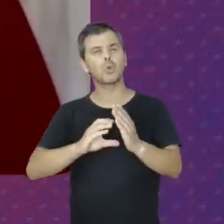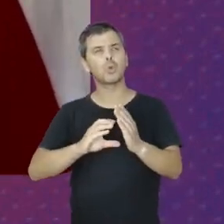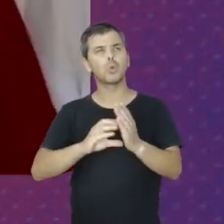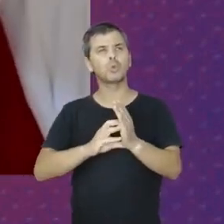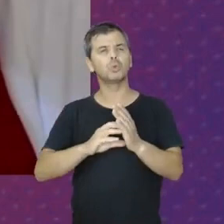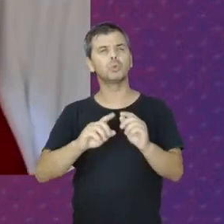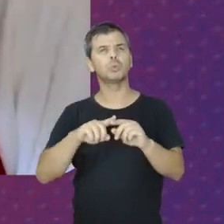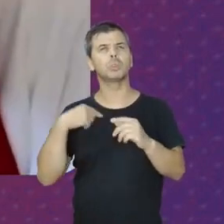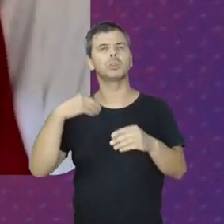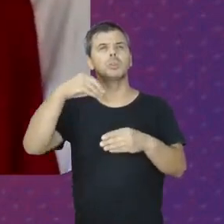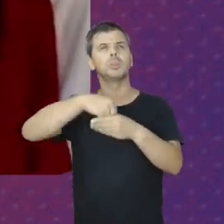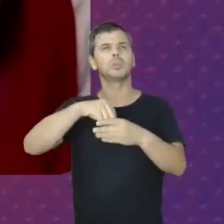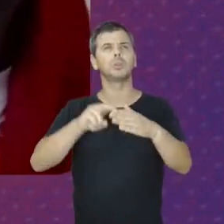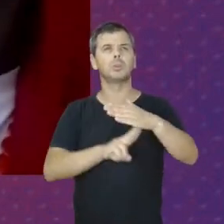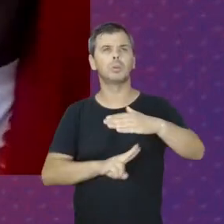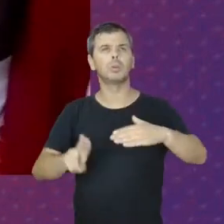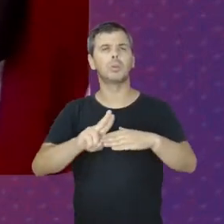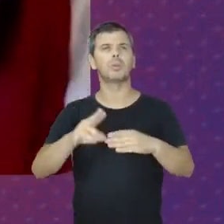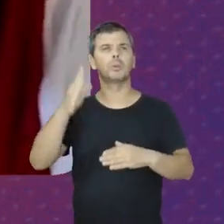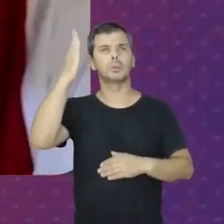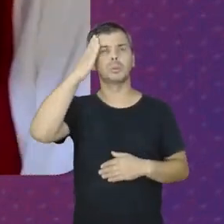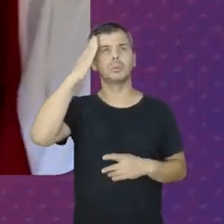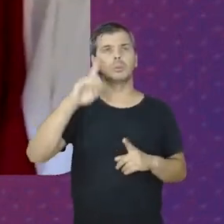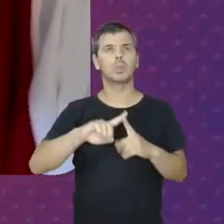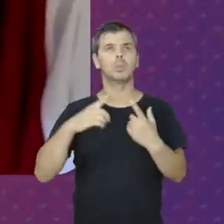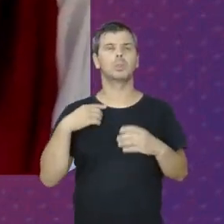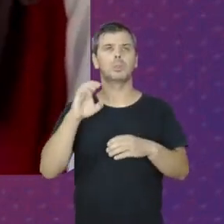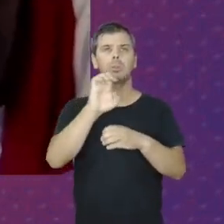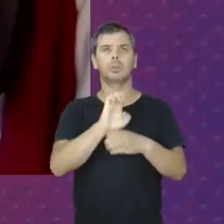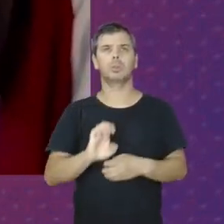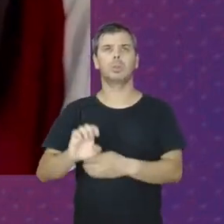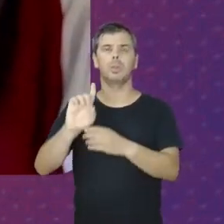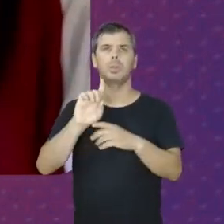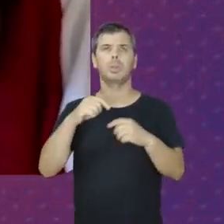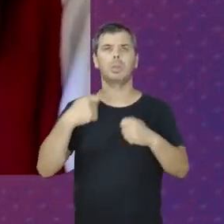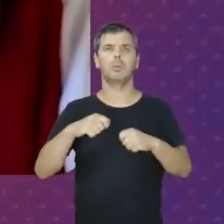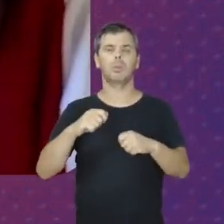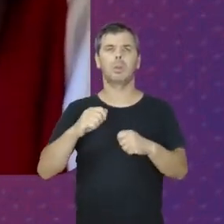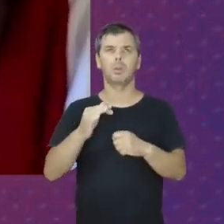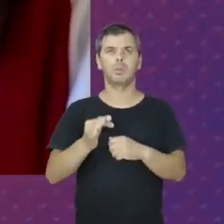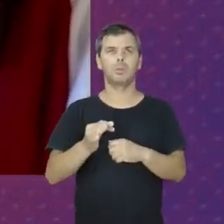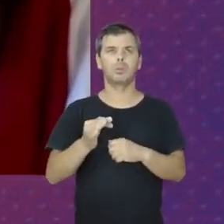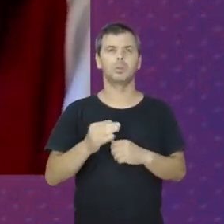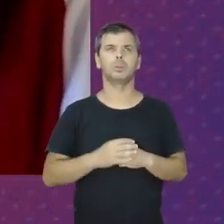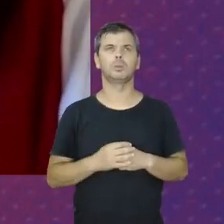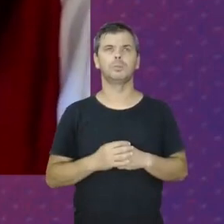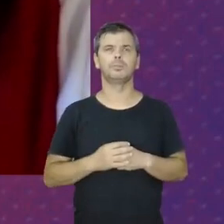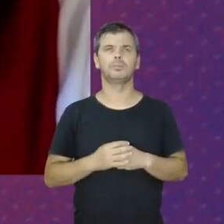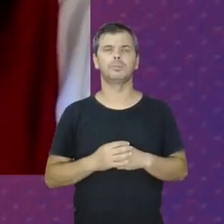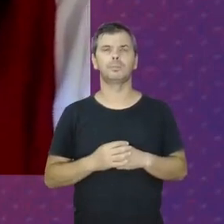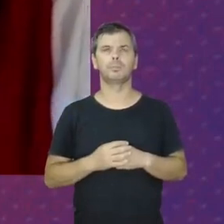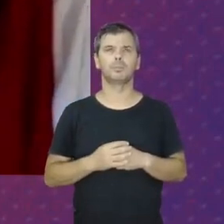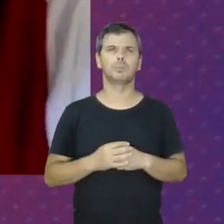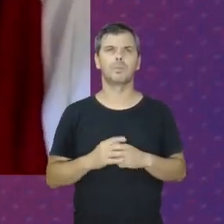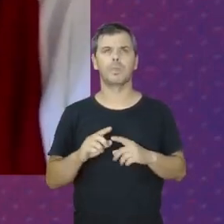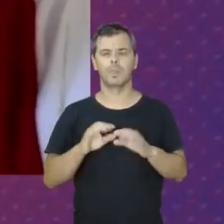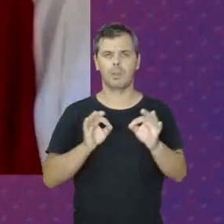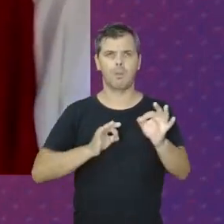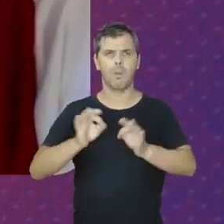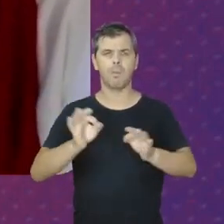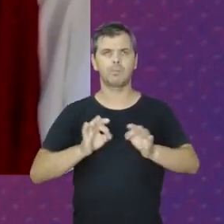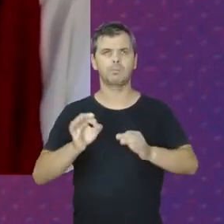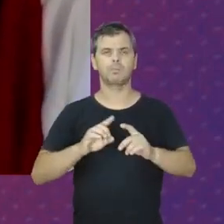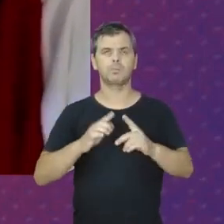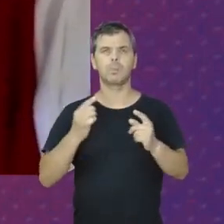universidade. Então, nós precisamos compreender que o Estado precisa, para além de